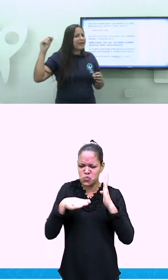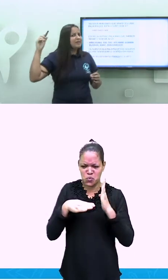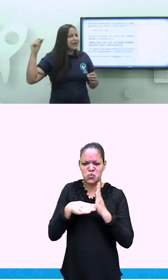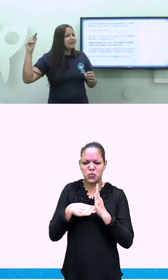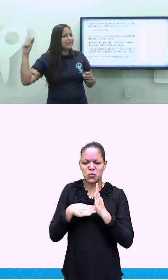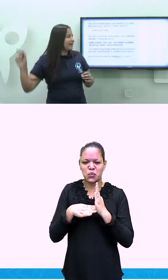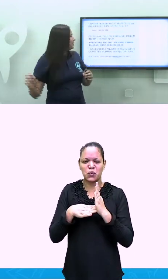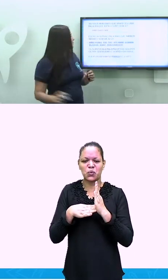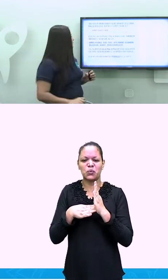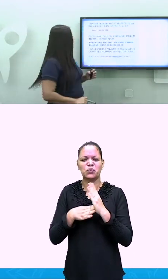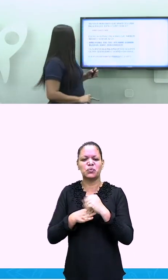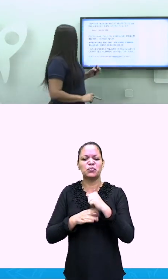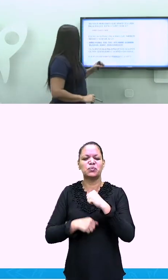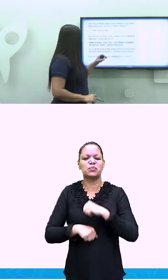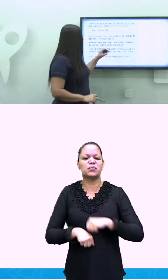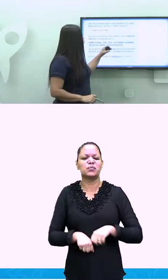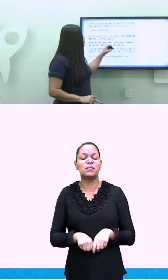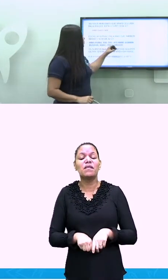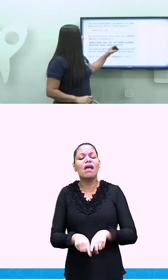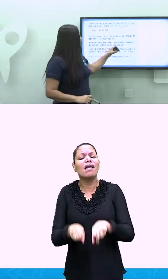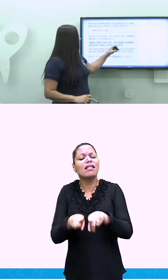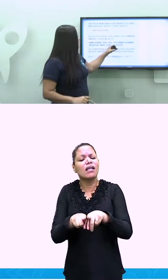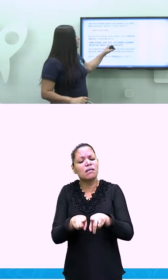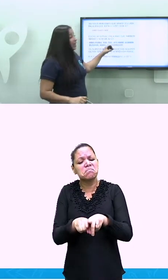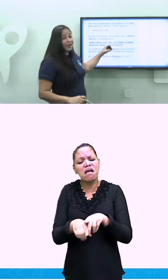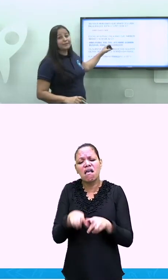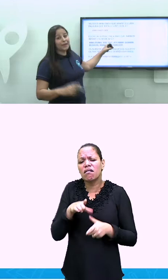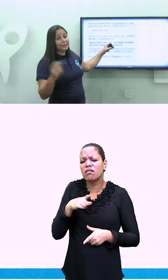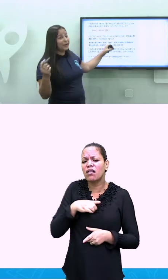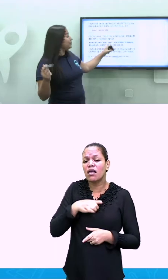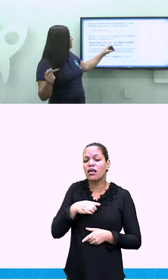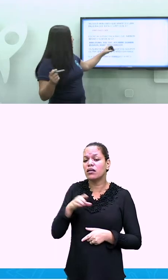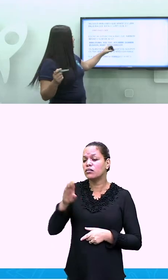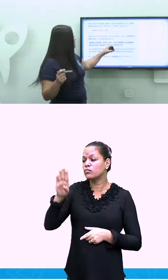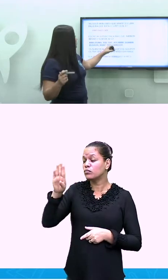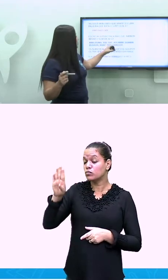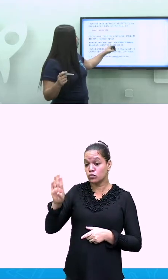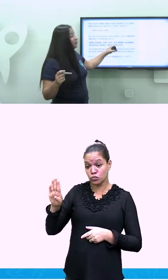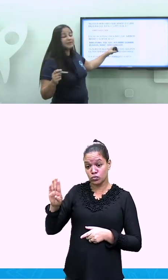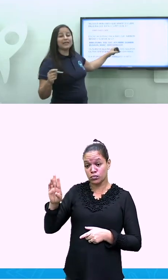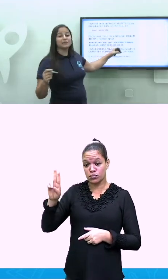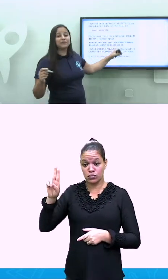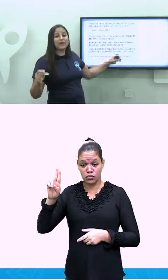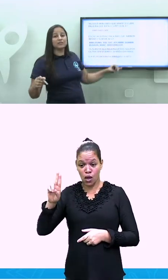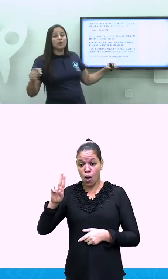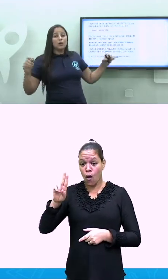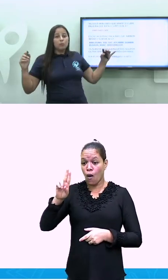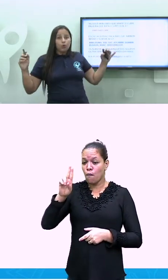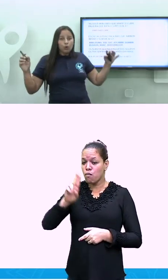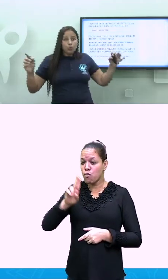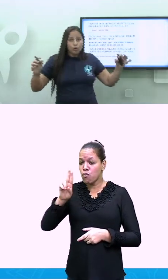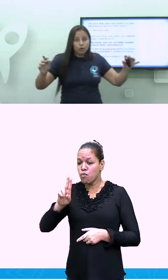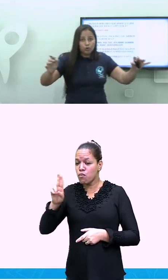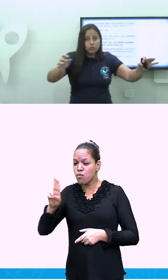onomatopeias, nhaque, nhaque, nhaque. E o último aqui é também parecido com o som que o fantasma faz.